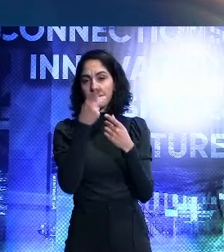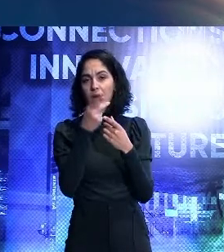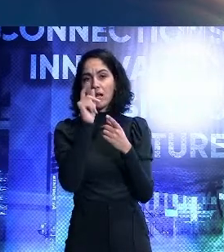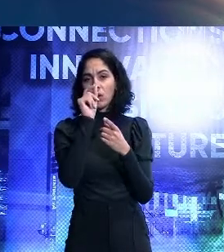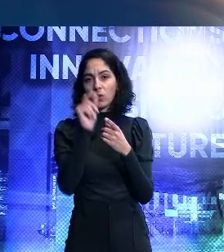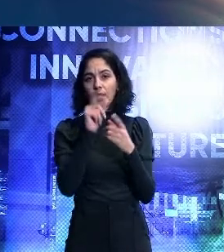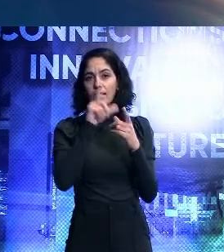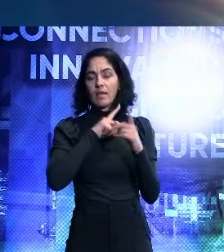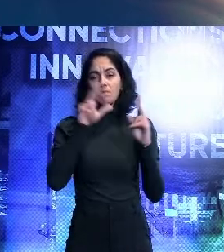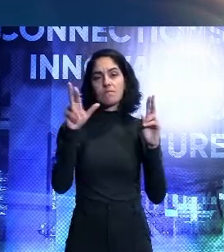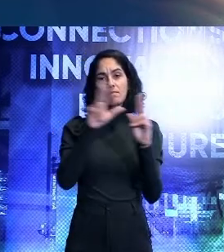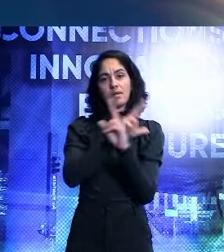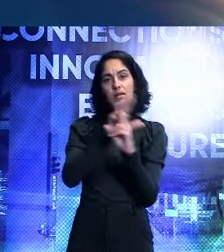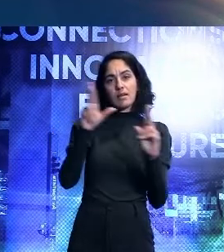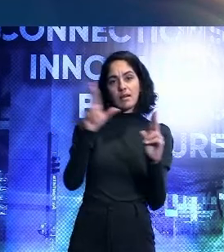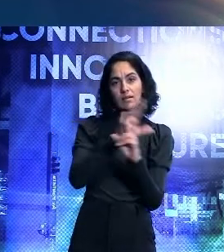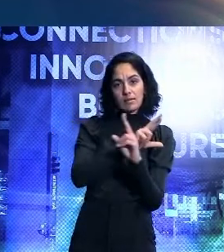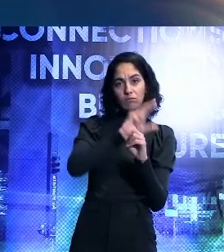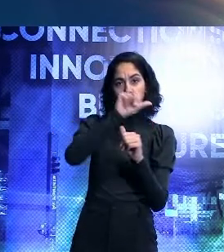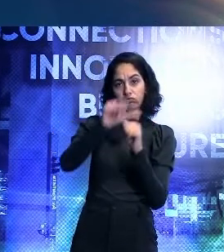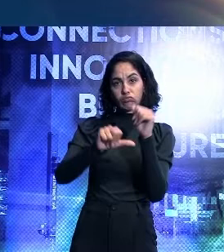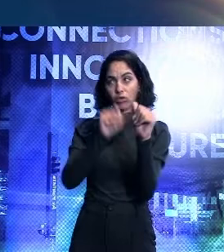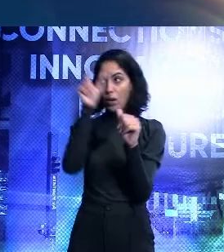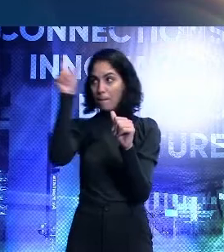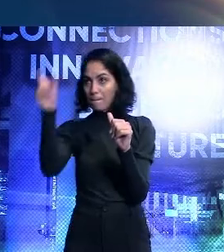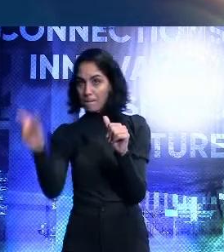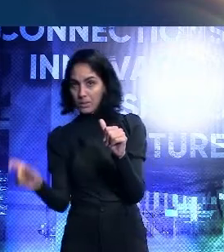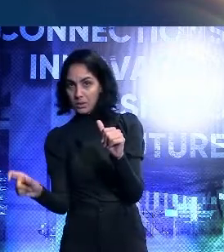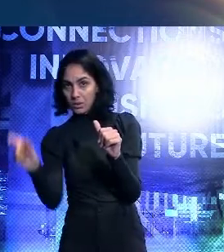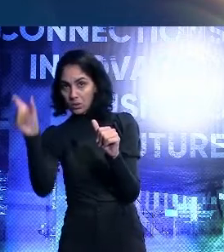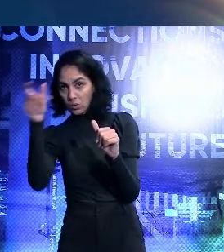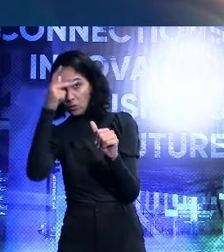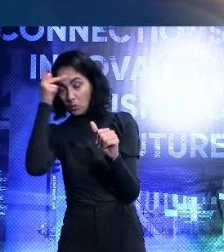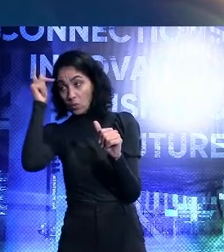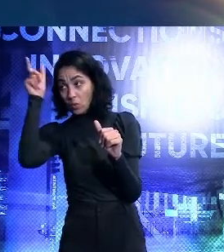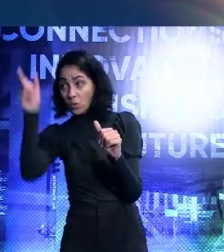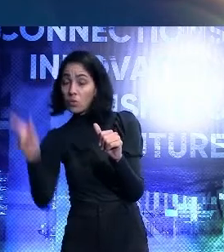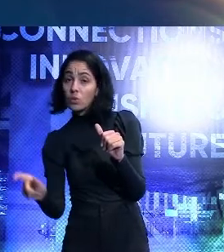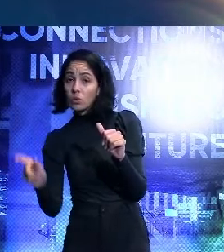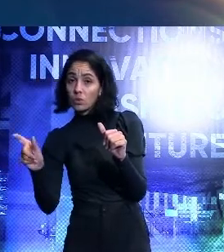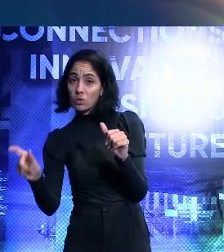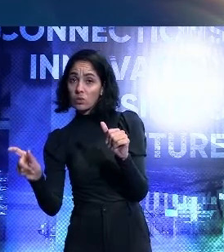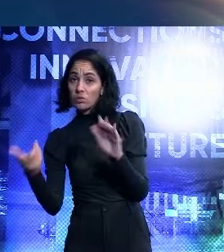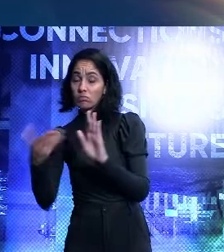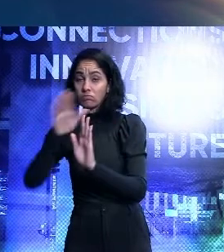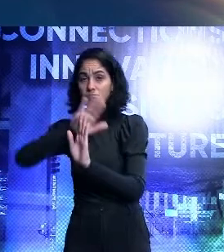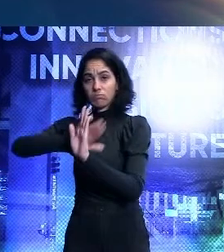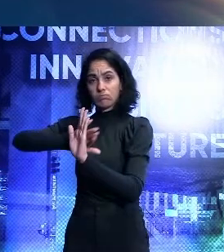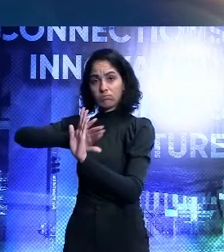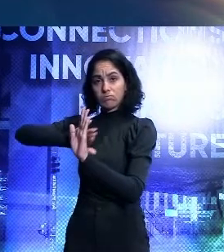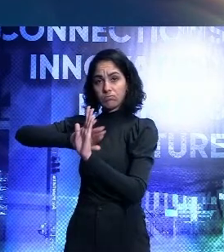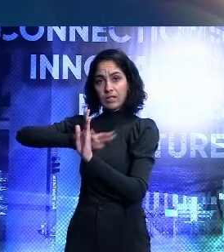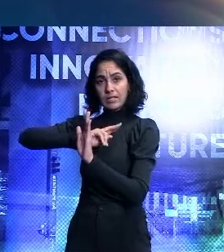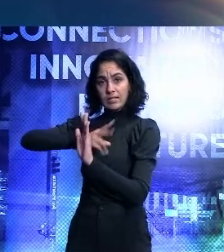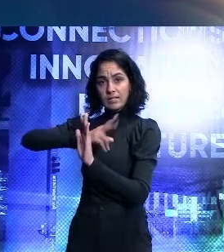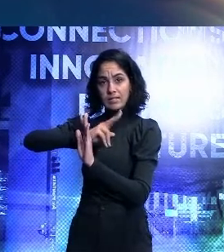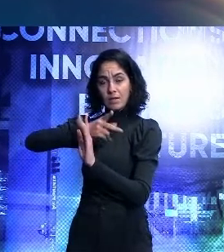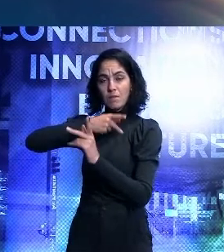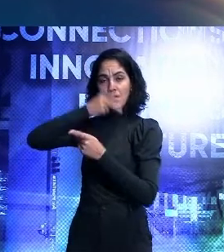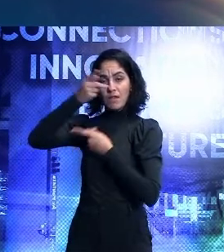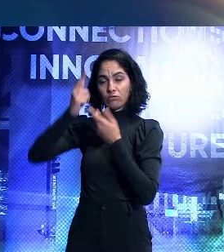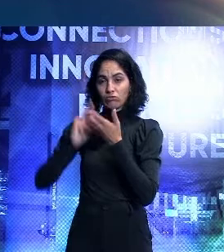muito interessante sobre isso. Pessoas. Pessoa está sempre por trás, embora a gente esteja falando de